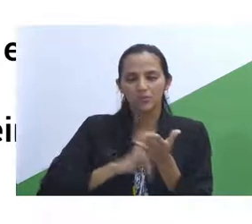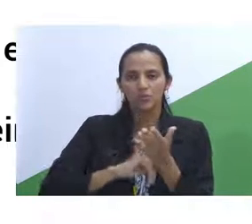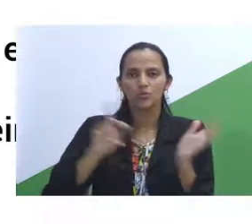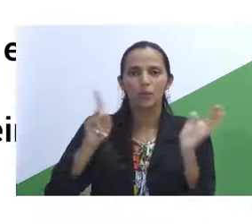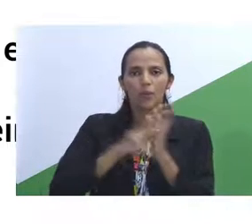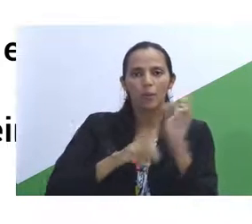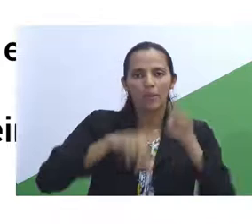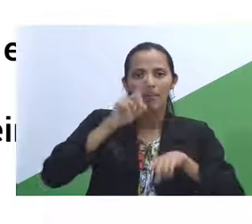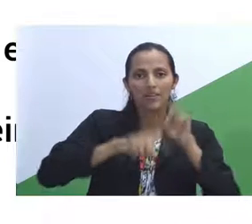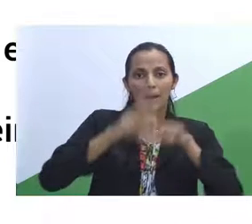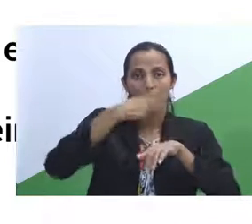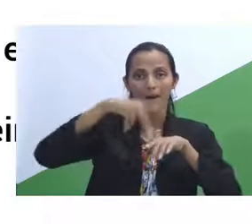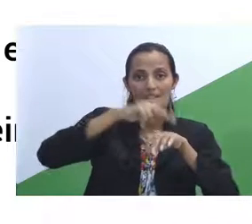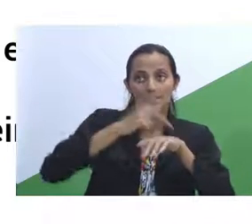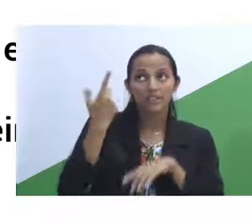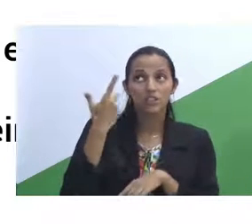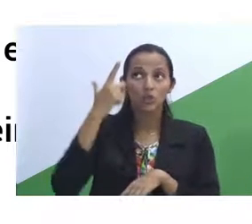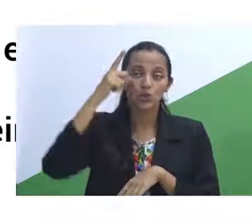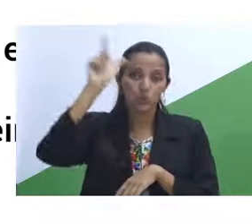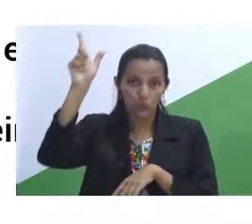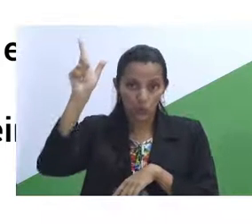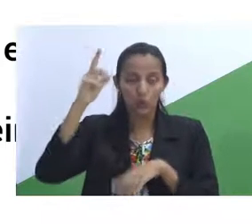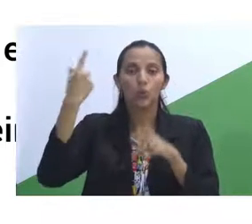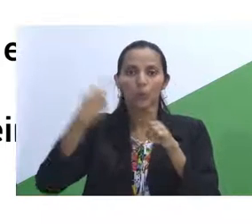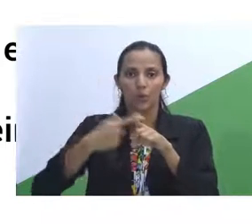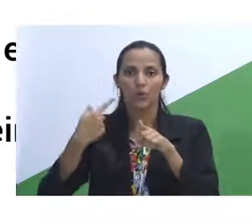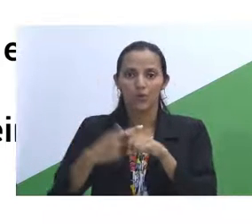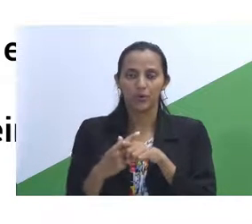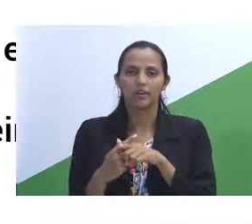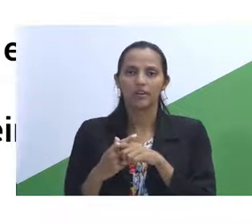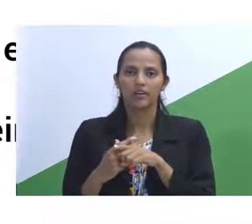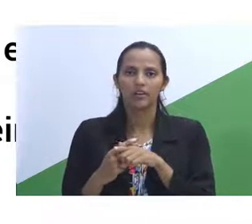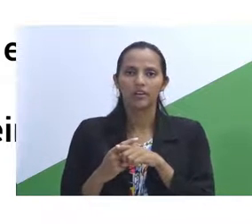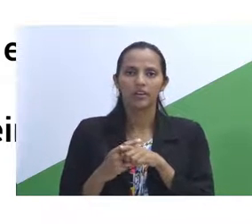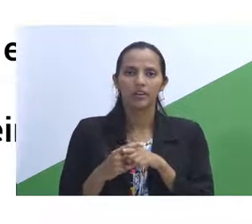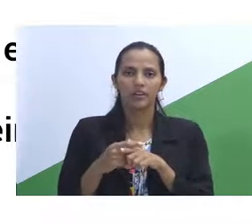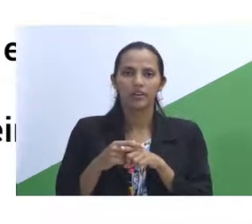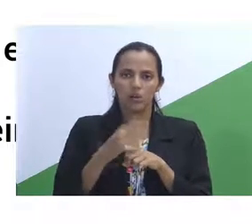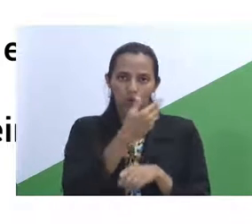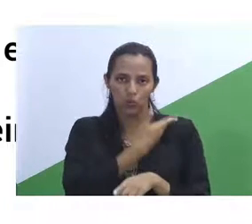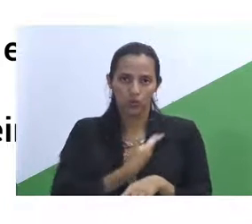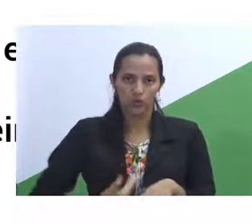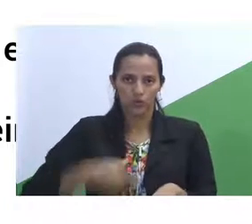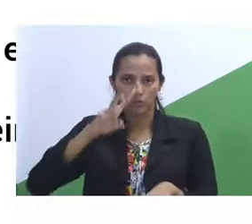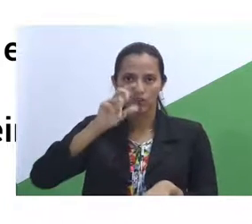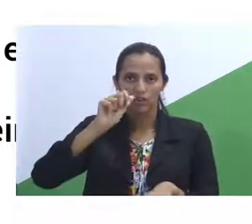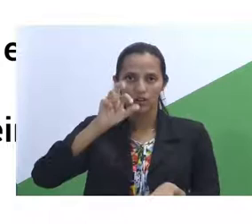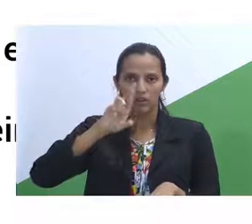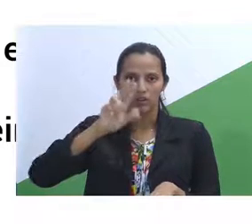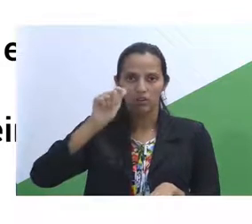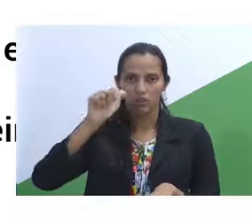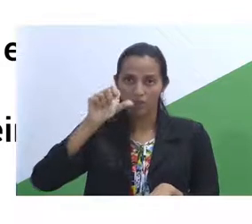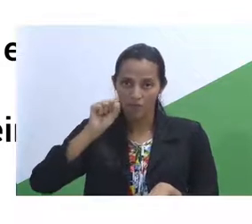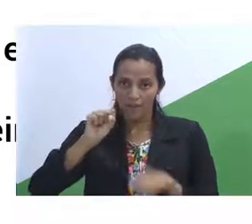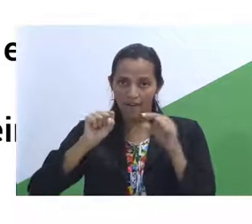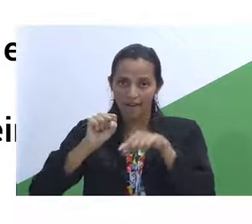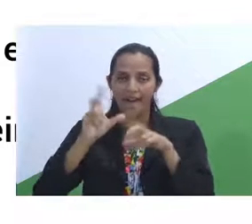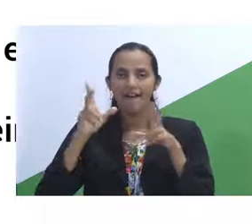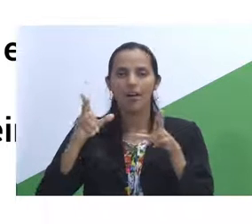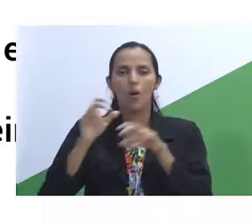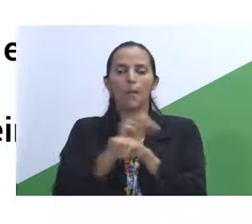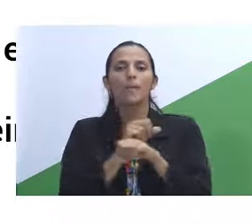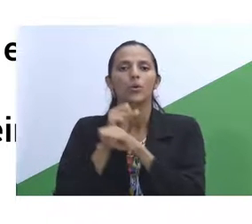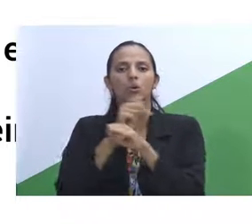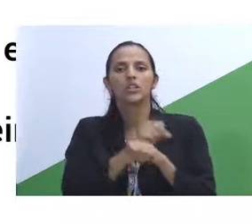estrangeiros. quê? Porque um dos pontos, também, aí, do próprio governo varguista é a gente fazer a proteção, então, da nossa